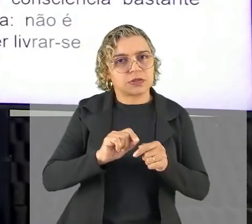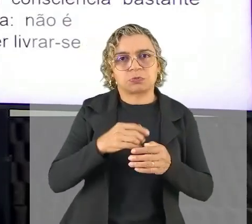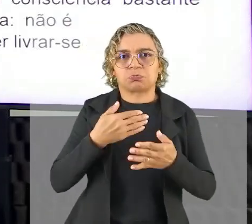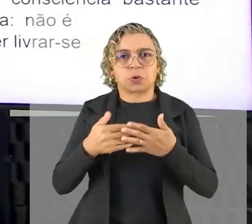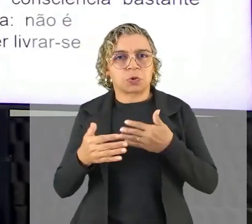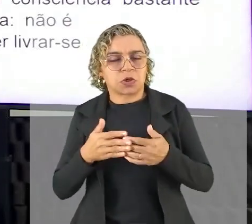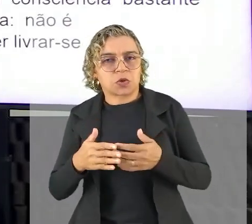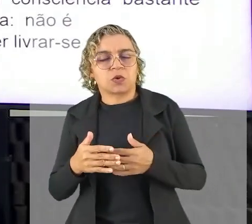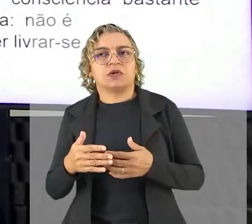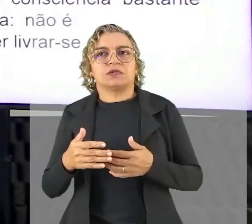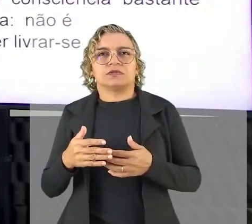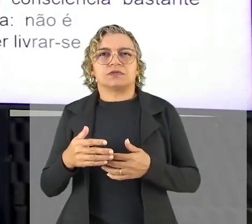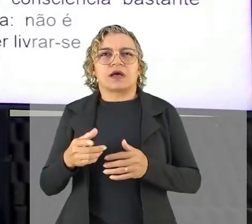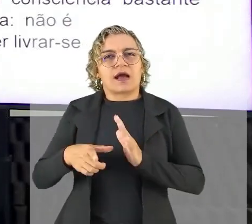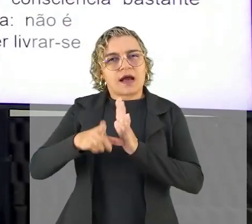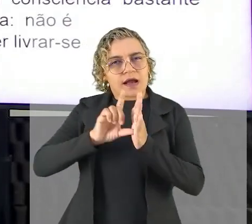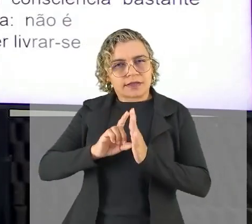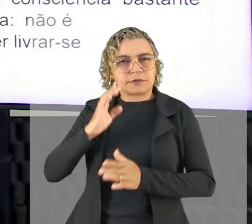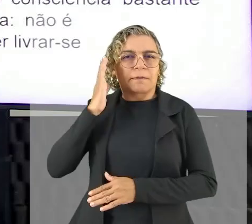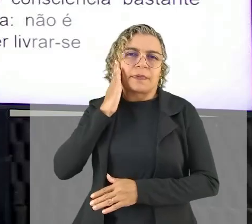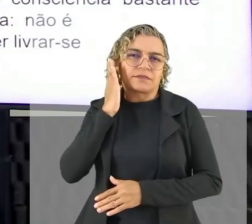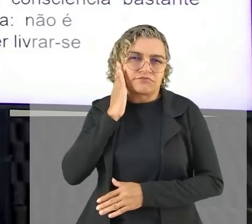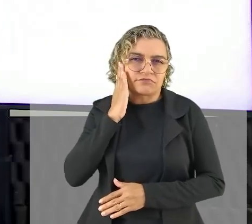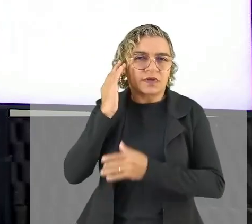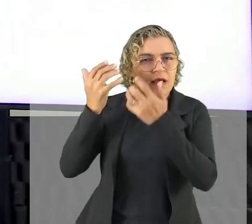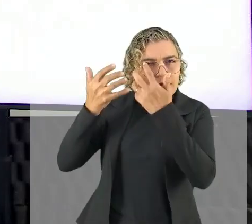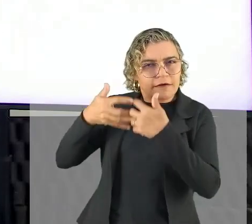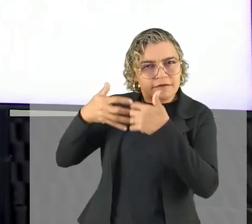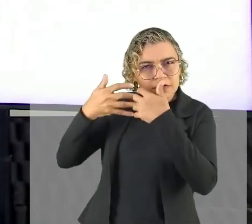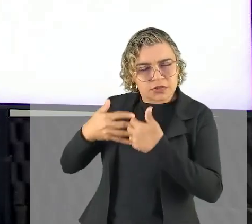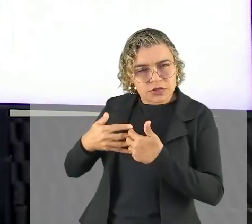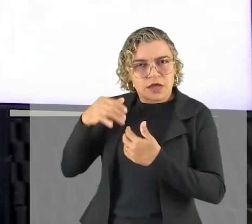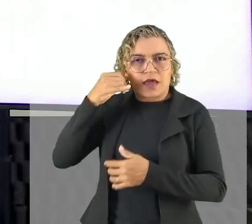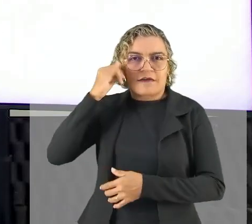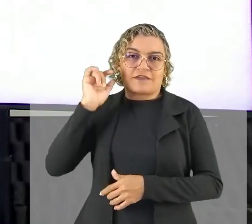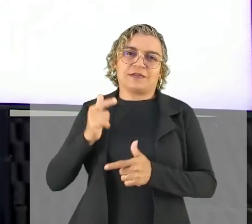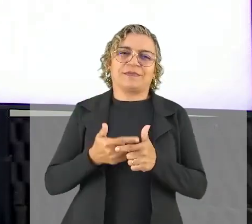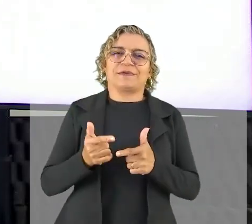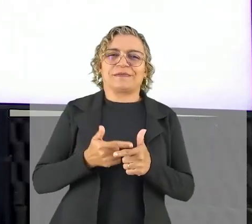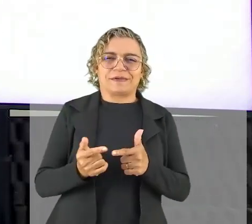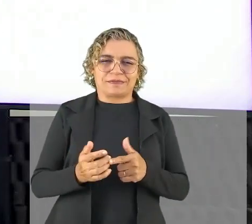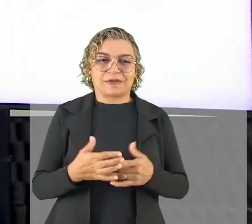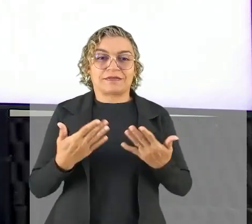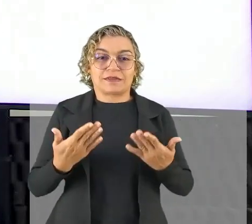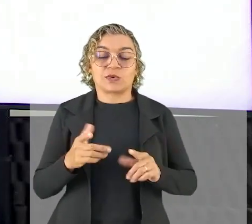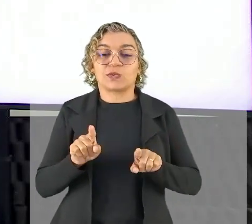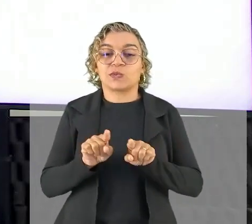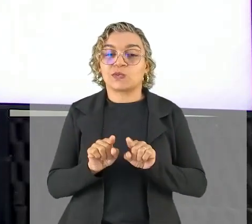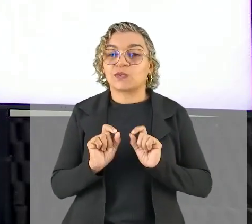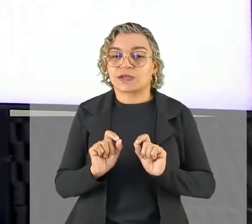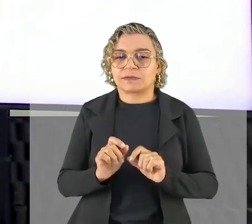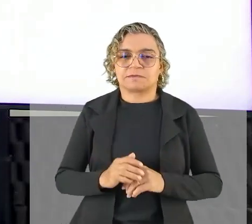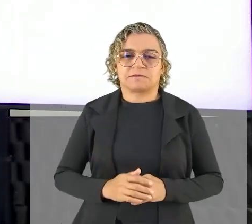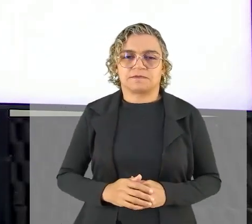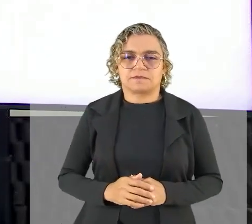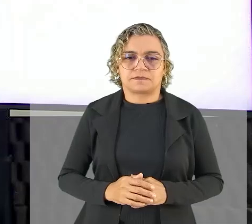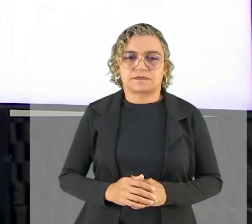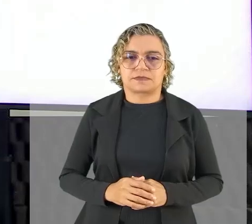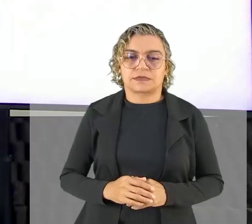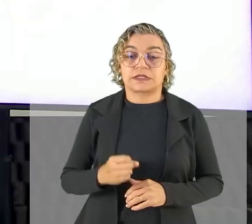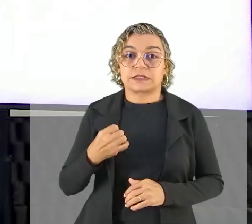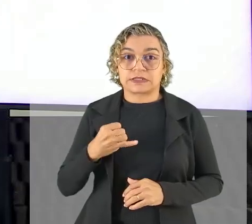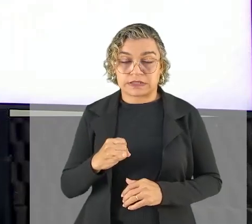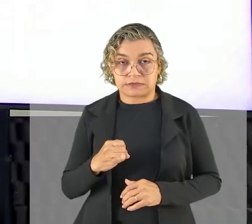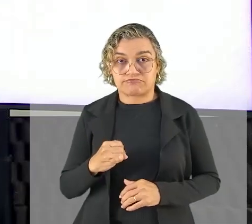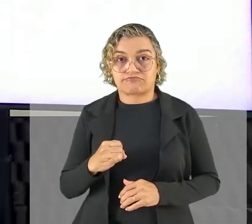gente evita muitos problemas, certo? Então, seguindo, admitindo que se decida